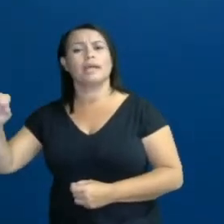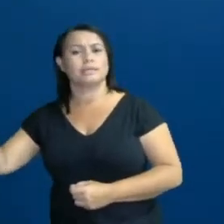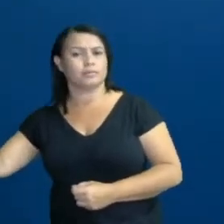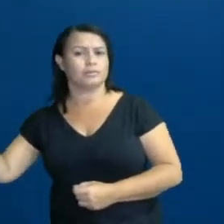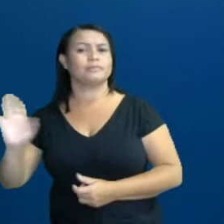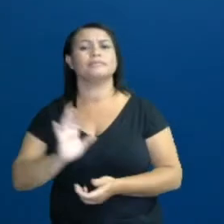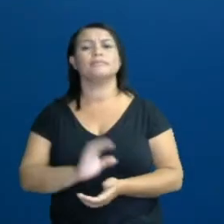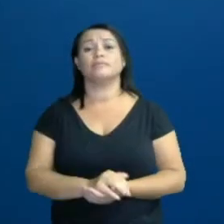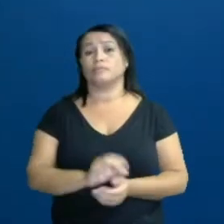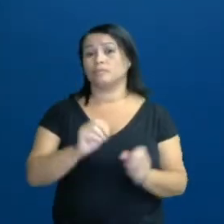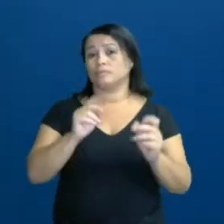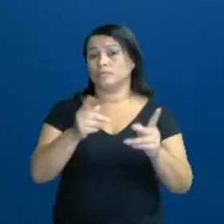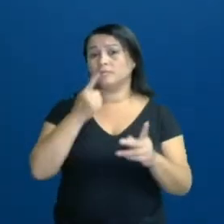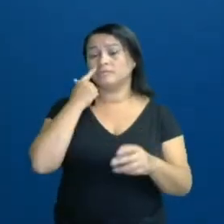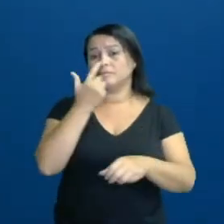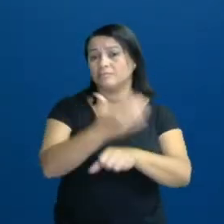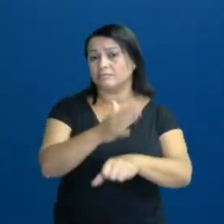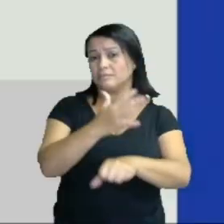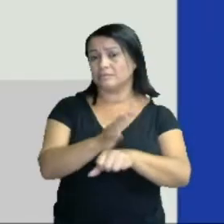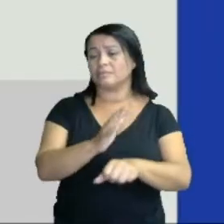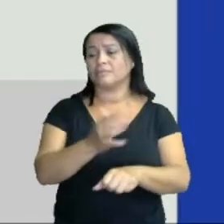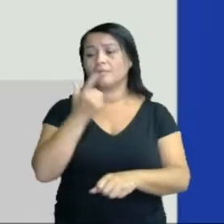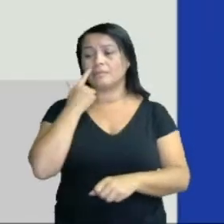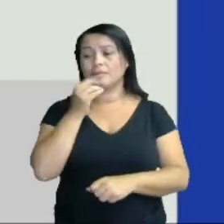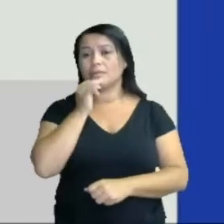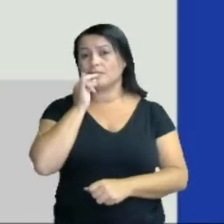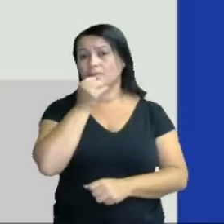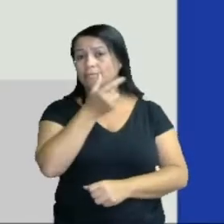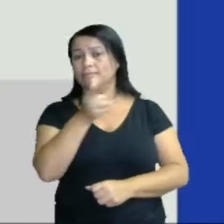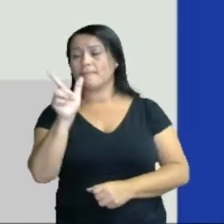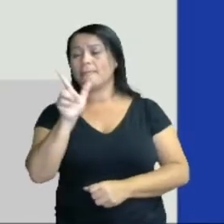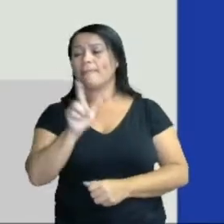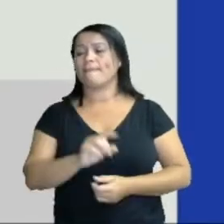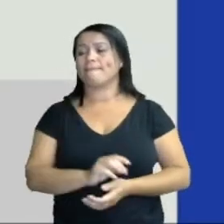ok? Vamos lá para a prática? Próximo exemplo.